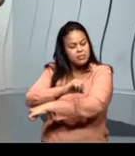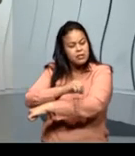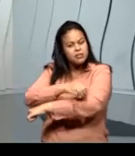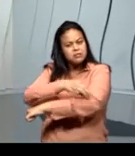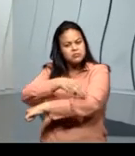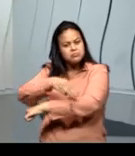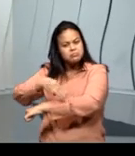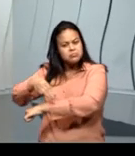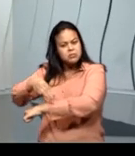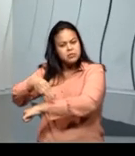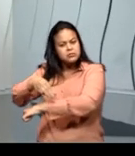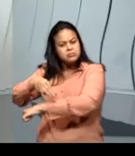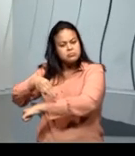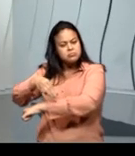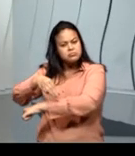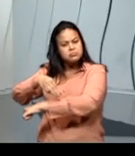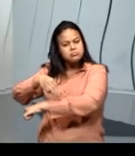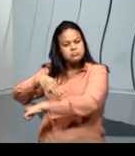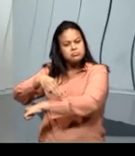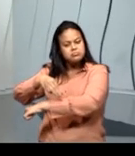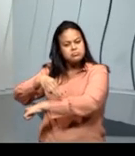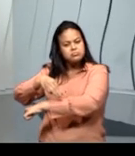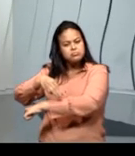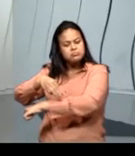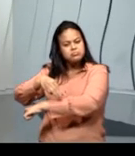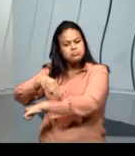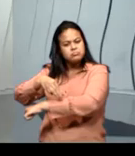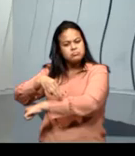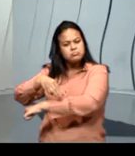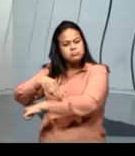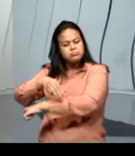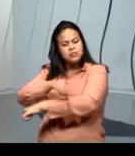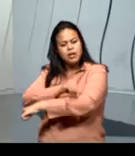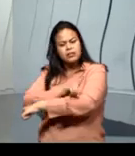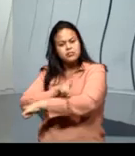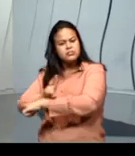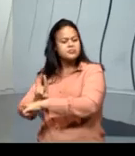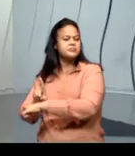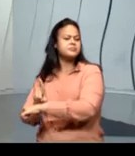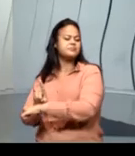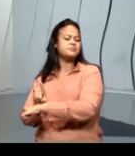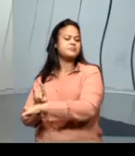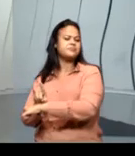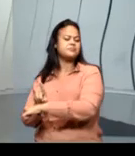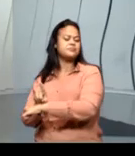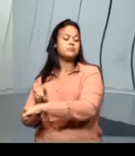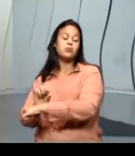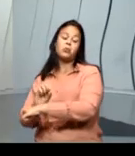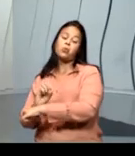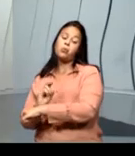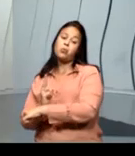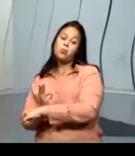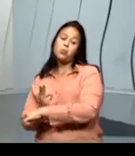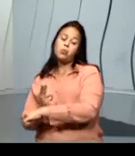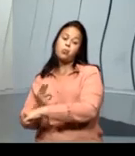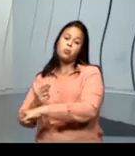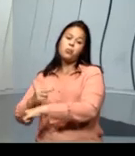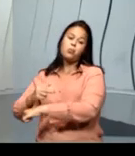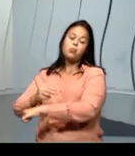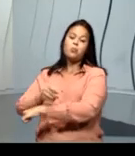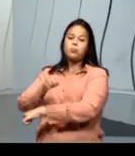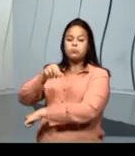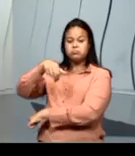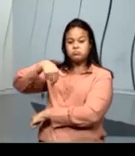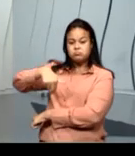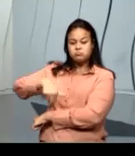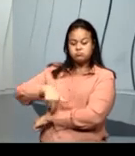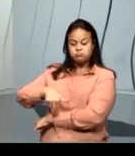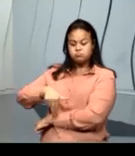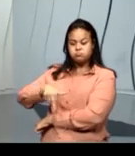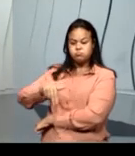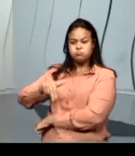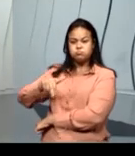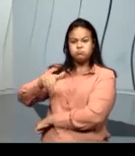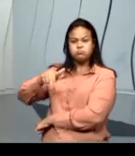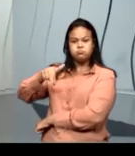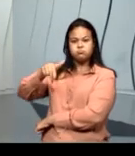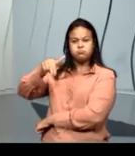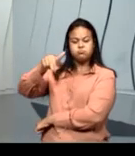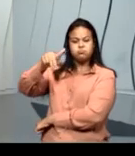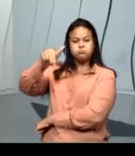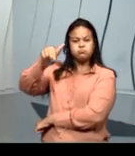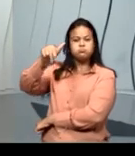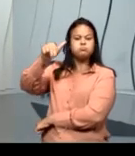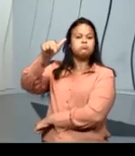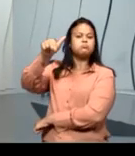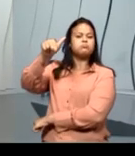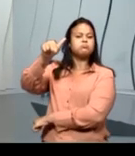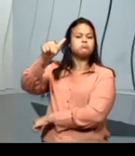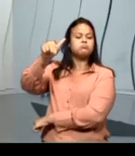na horizontal para a direita, ou 10 metros na vertical, de acordo com a via que eu